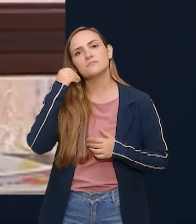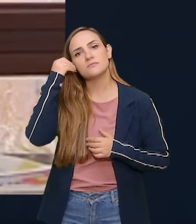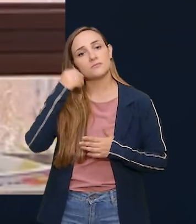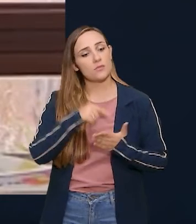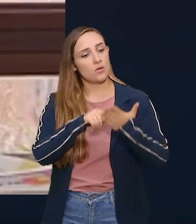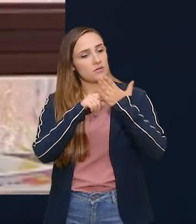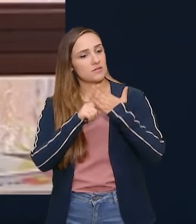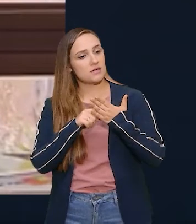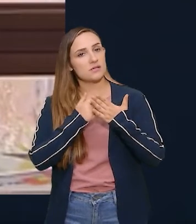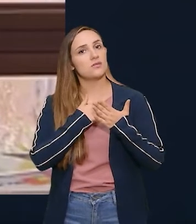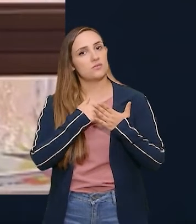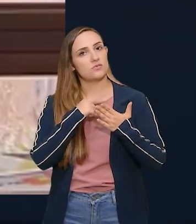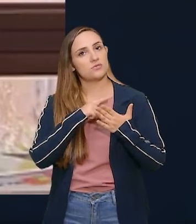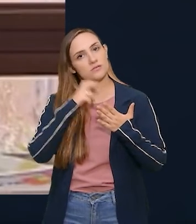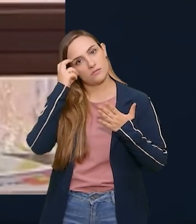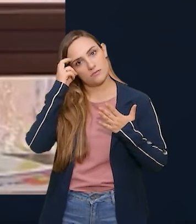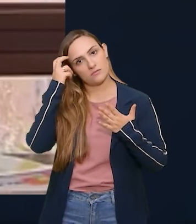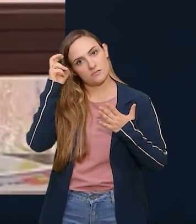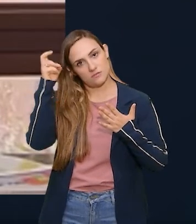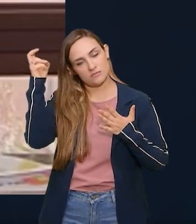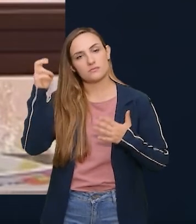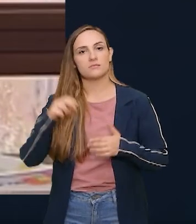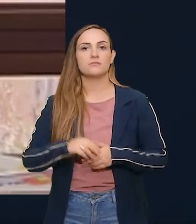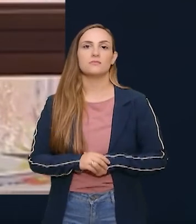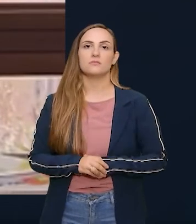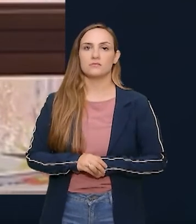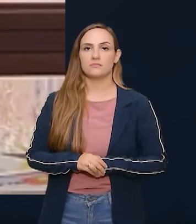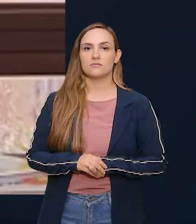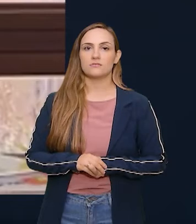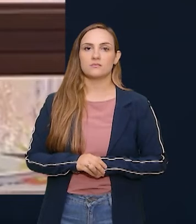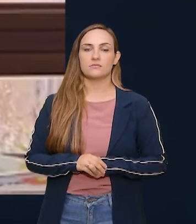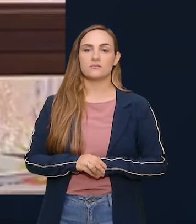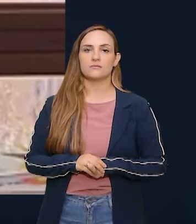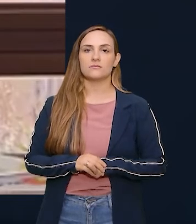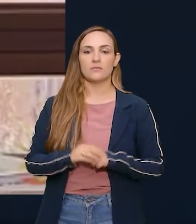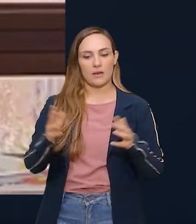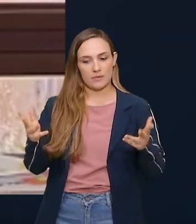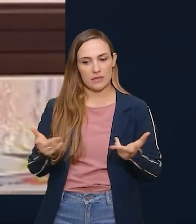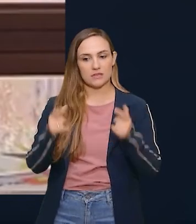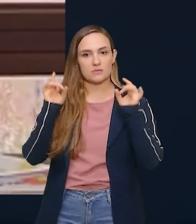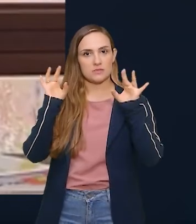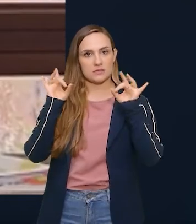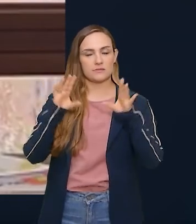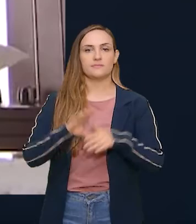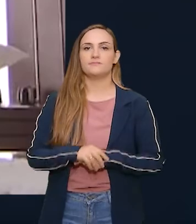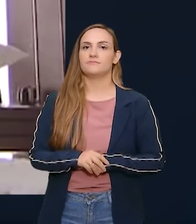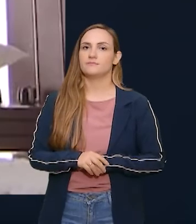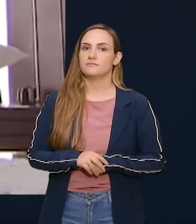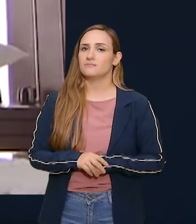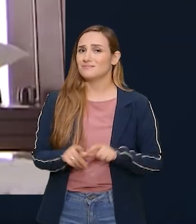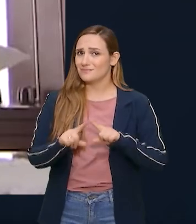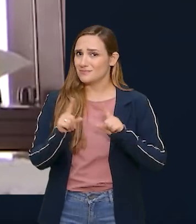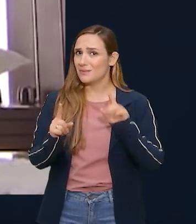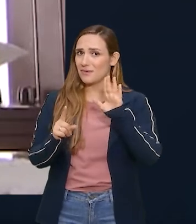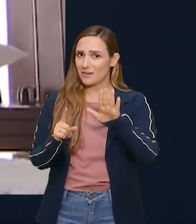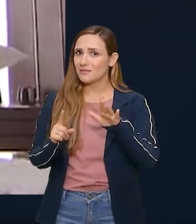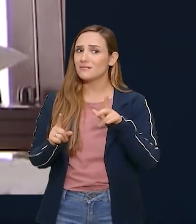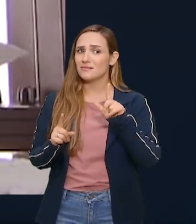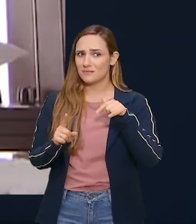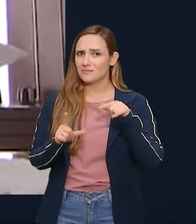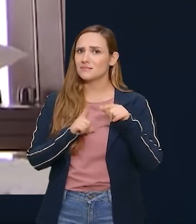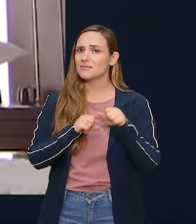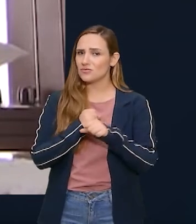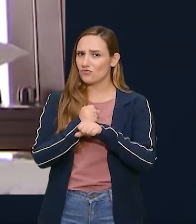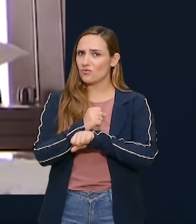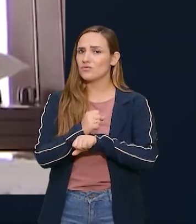passado por experiências que indicassem que eu tinha habilidades especiais. Só que não dá pra